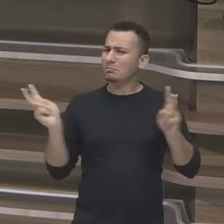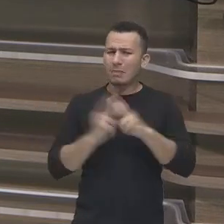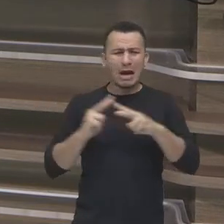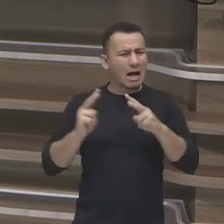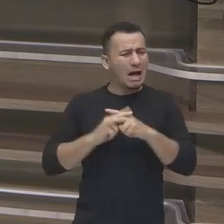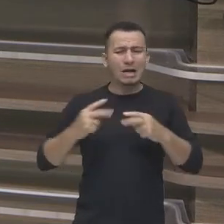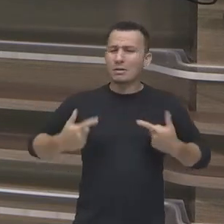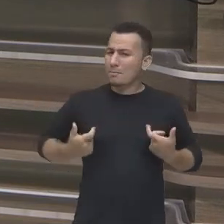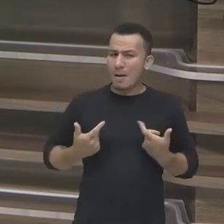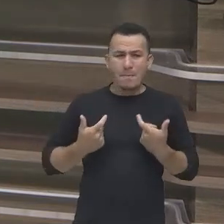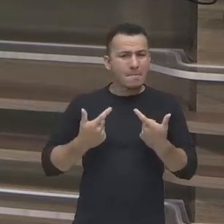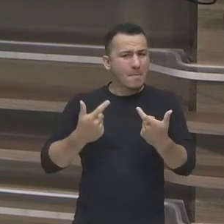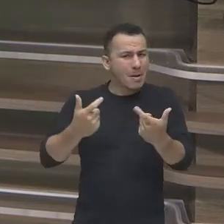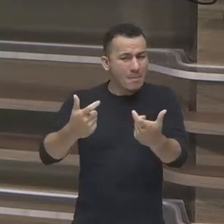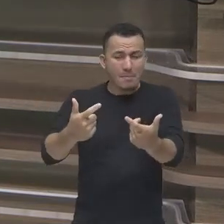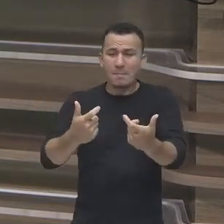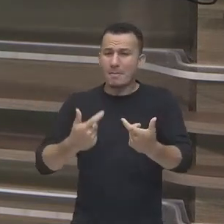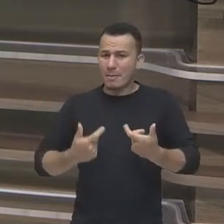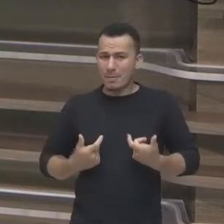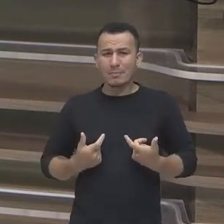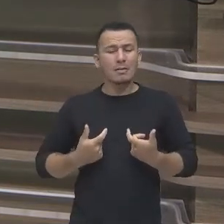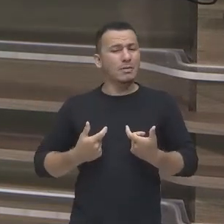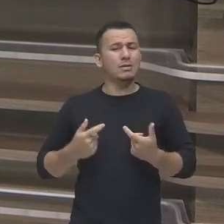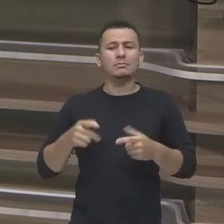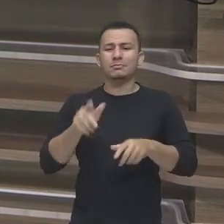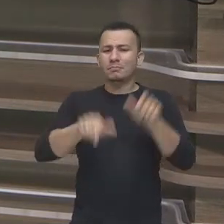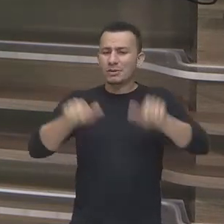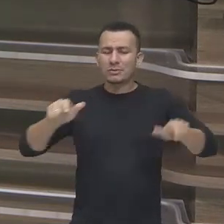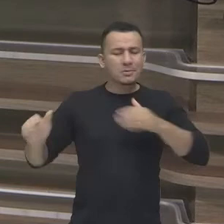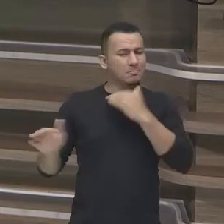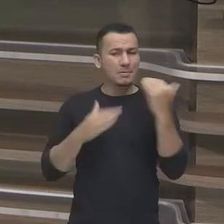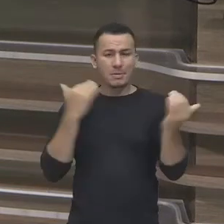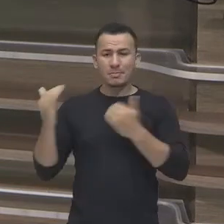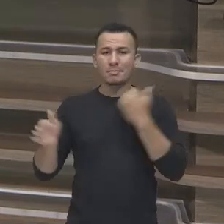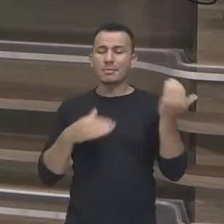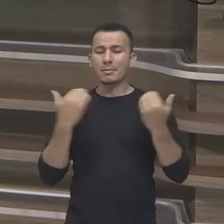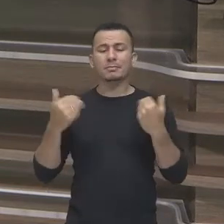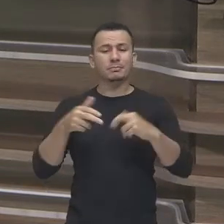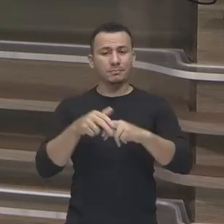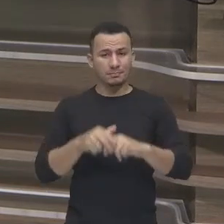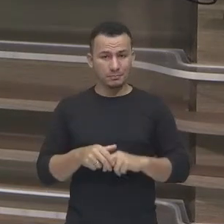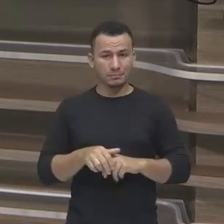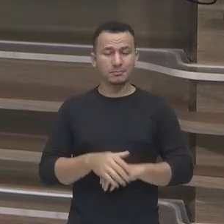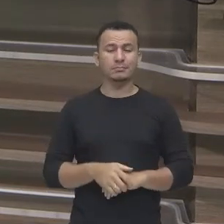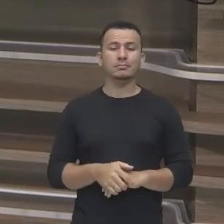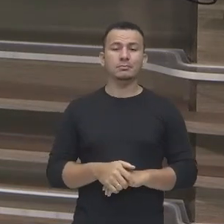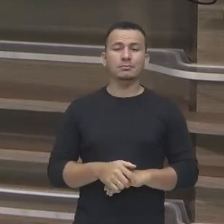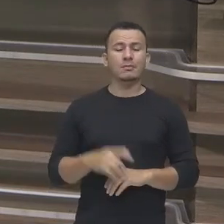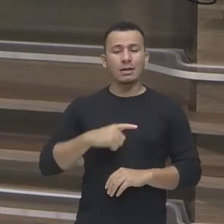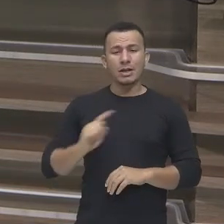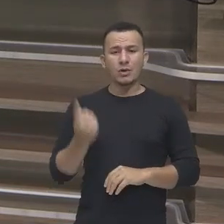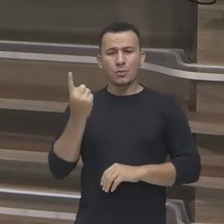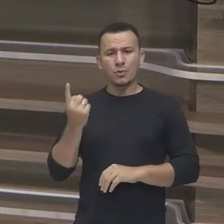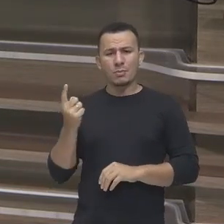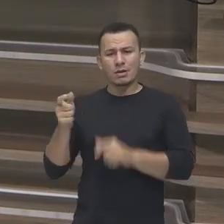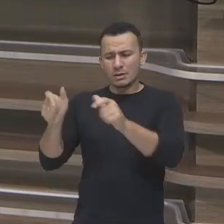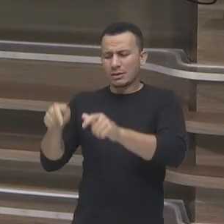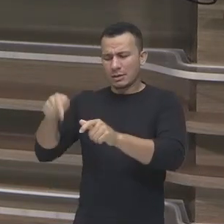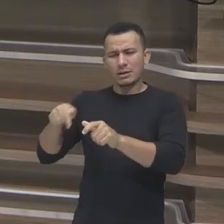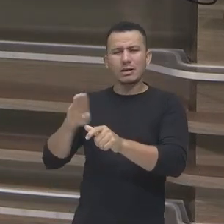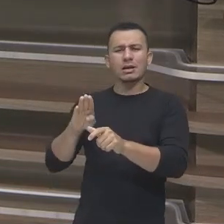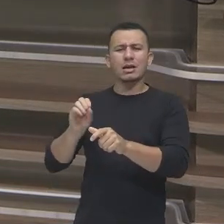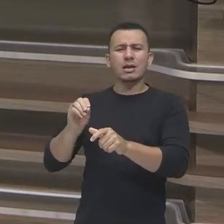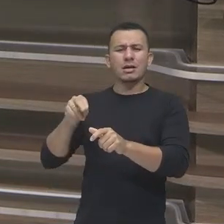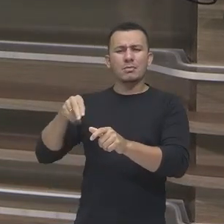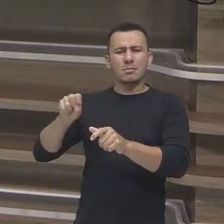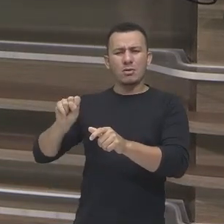mortes. A área ali de Sarajevo, né, também se prejudicou totalmente, que hoje em dia fica na Bósnia, Bósnia e Herzegovina.